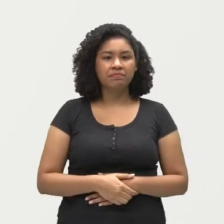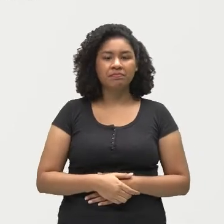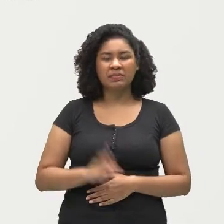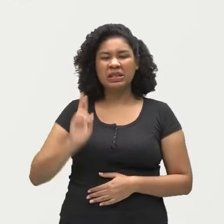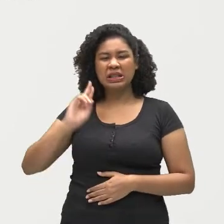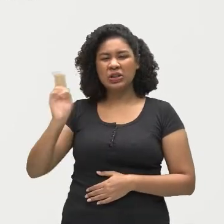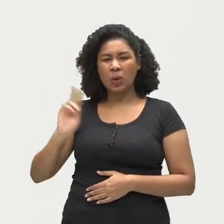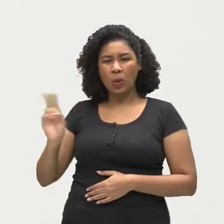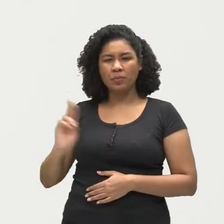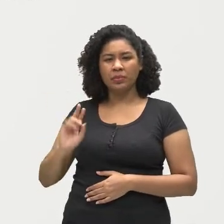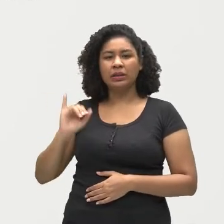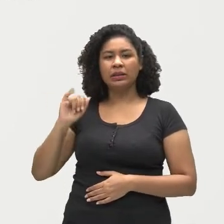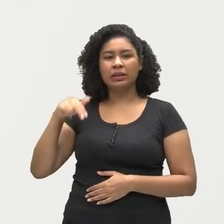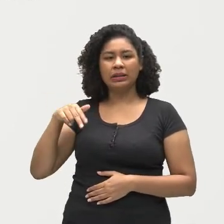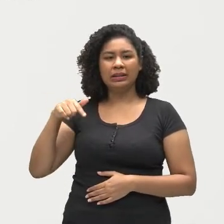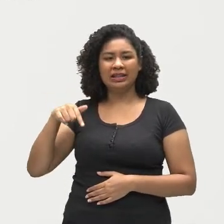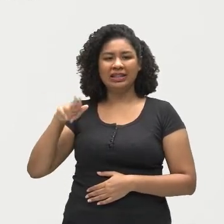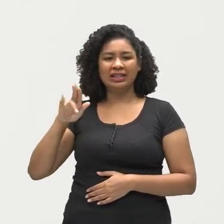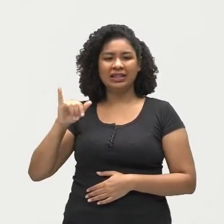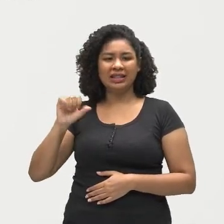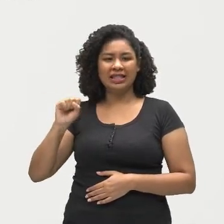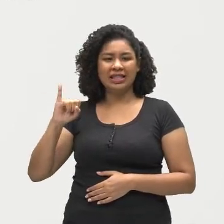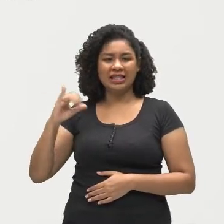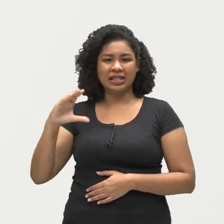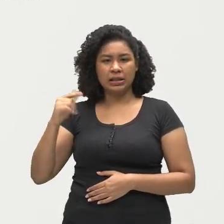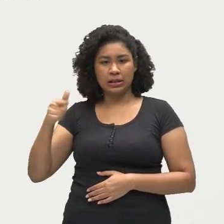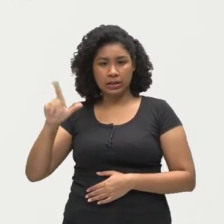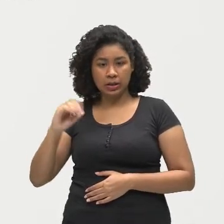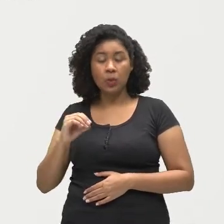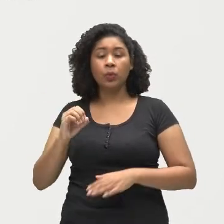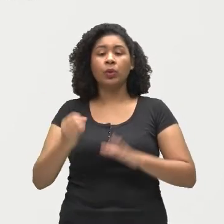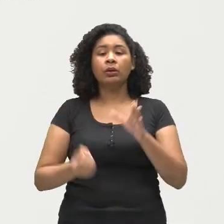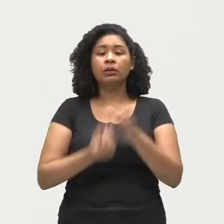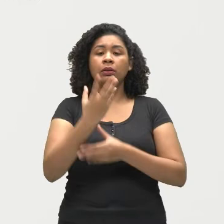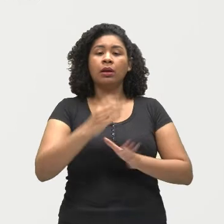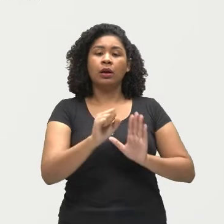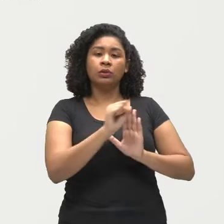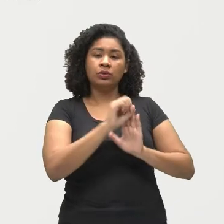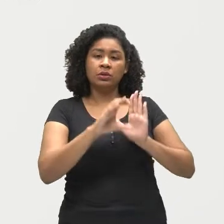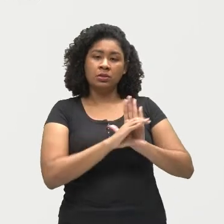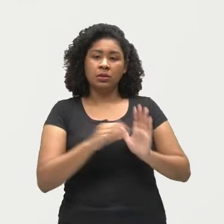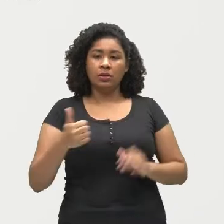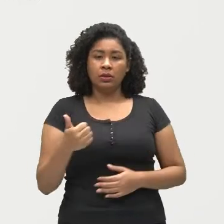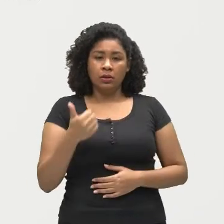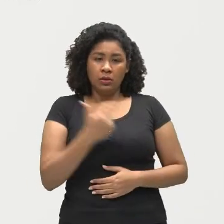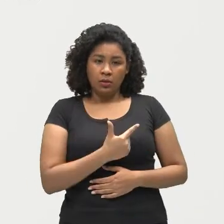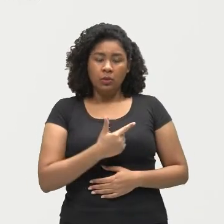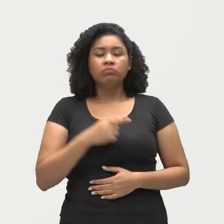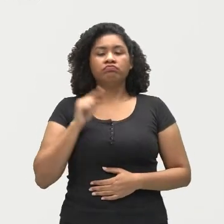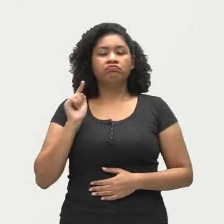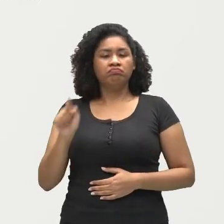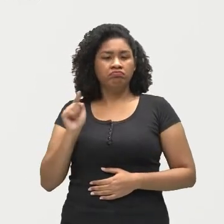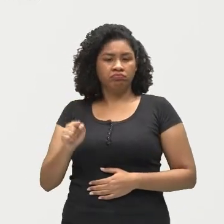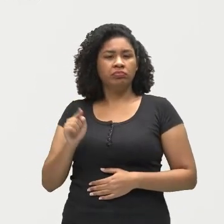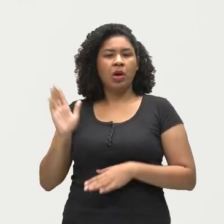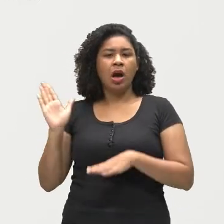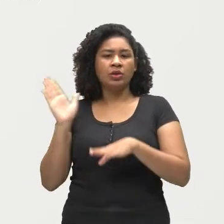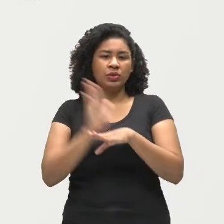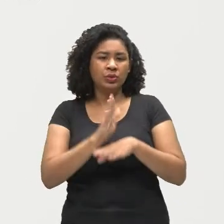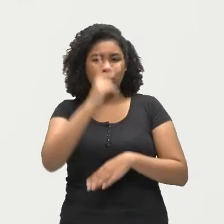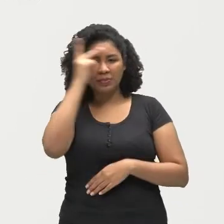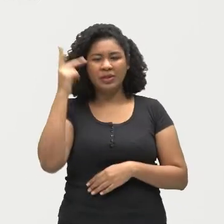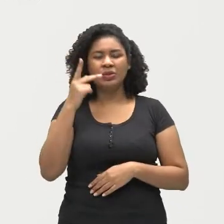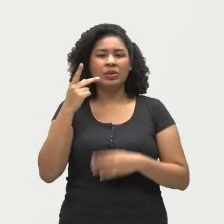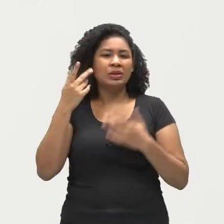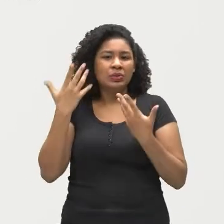como Inquisição, foi criado lá no século XII. Esse tribunal julgaria os hereges segundo a visão da Igreja Católica. Então,